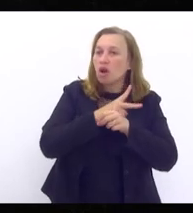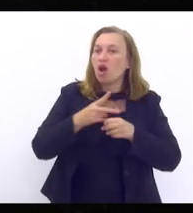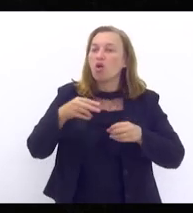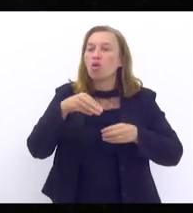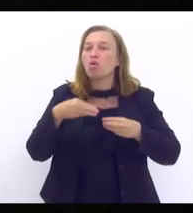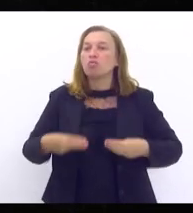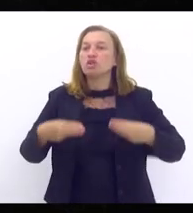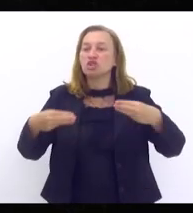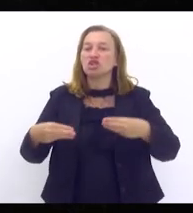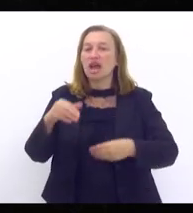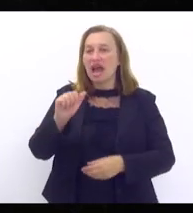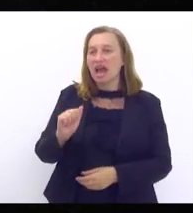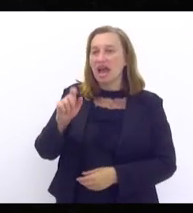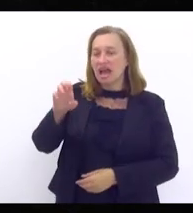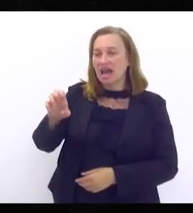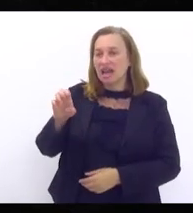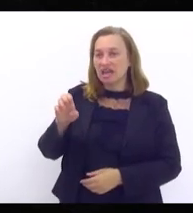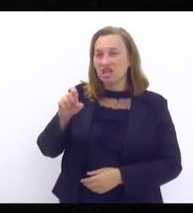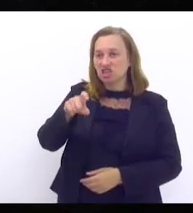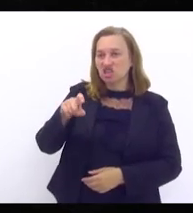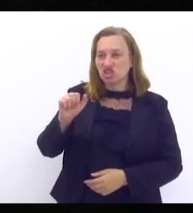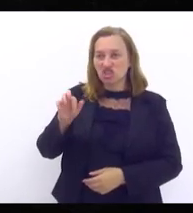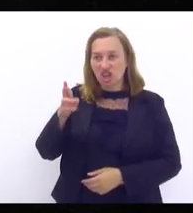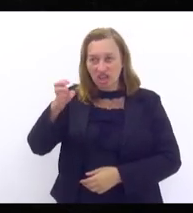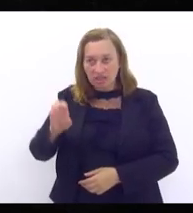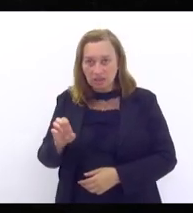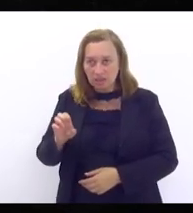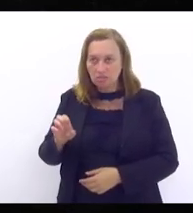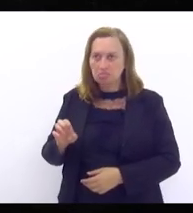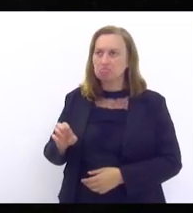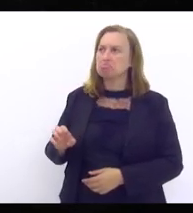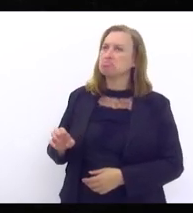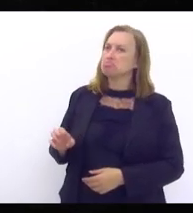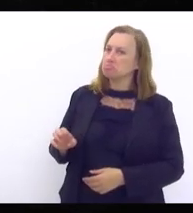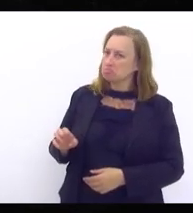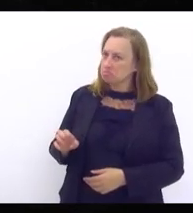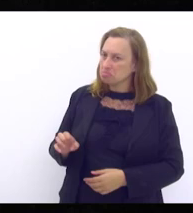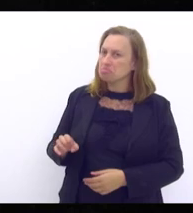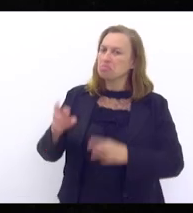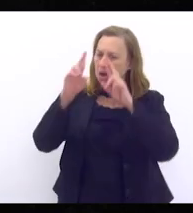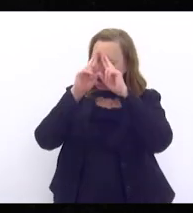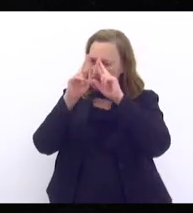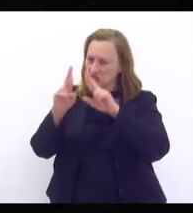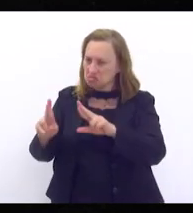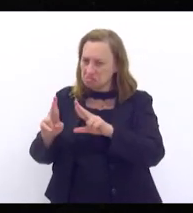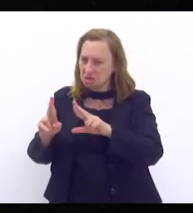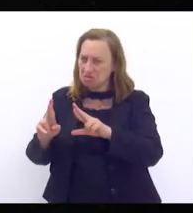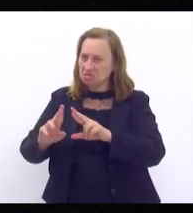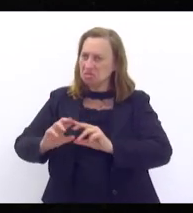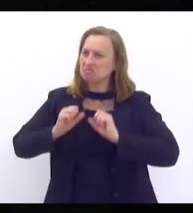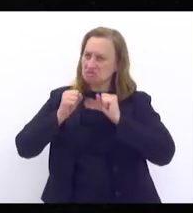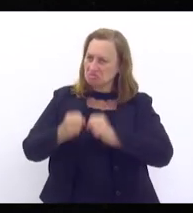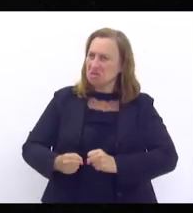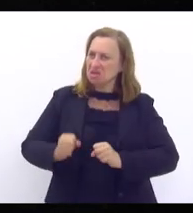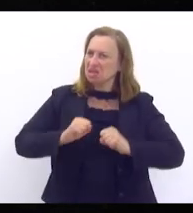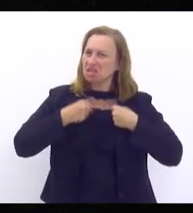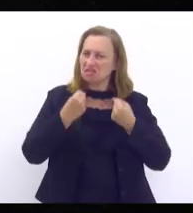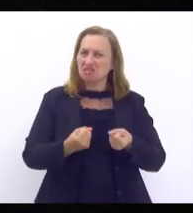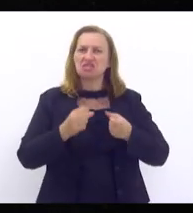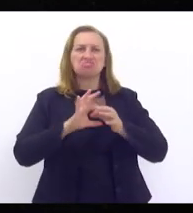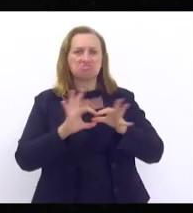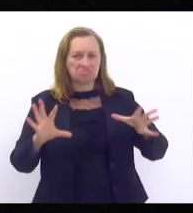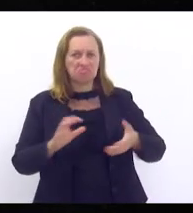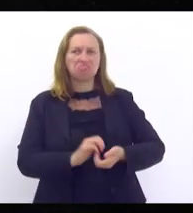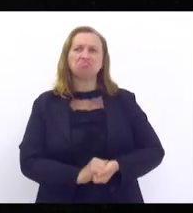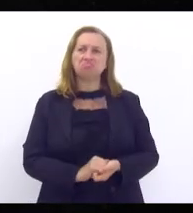ministro Alexandre de Moraes, que é alguém que merece muita consideração e muito respeito pela sua firmeza na defesa da